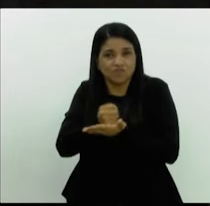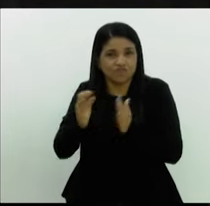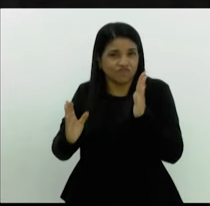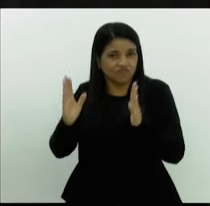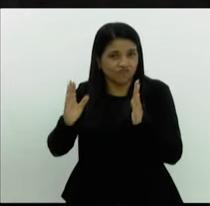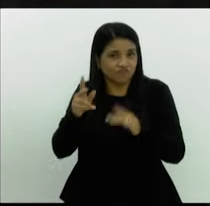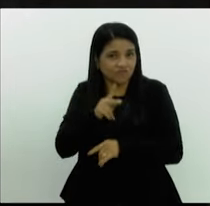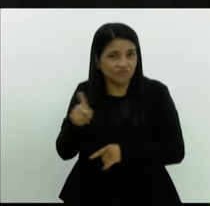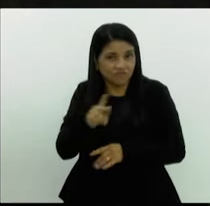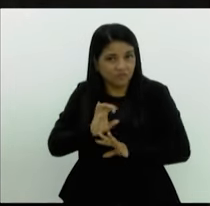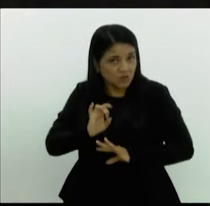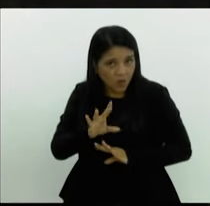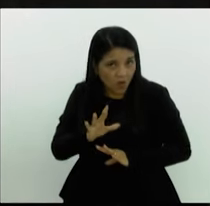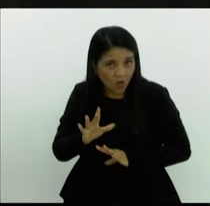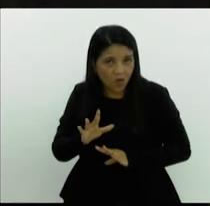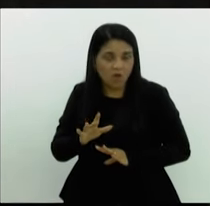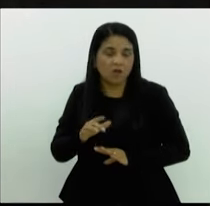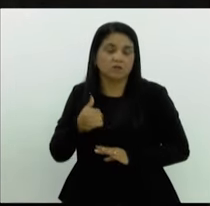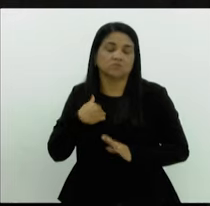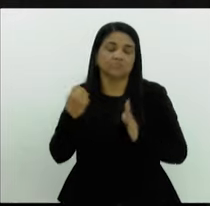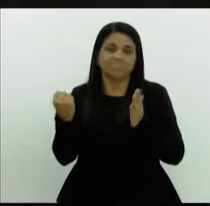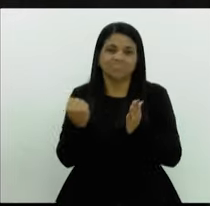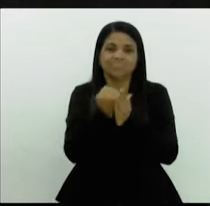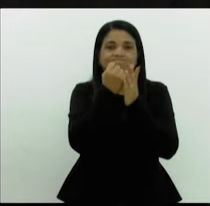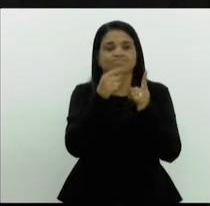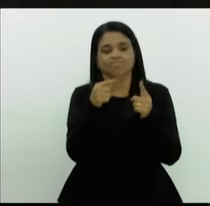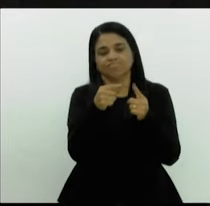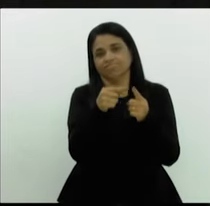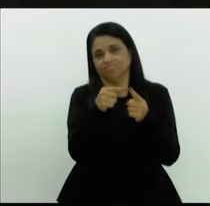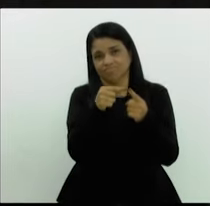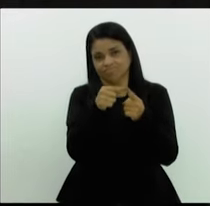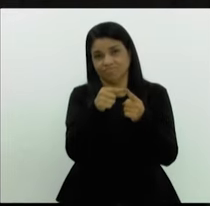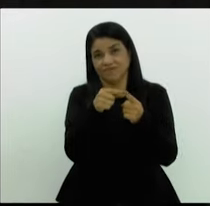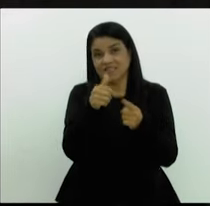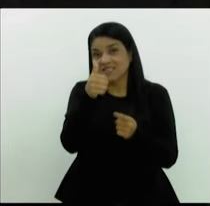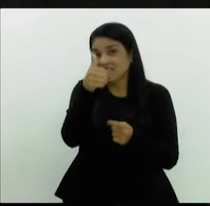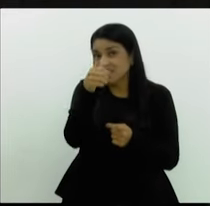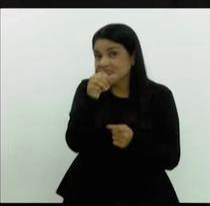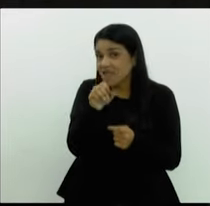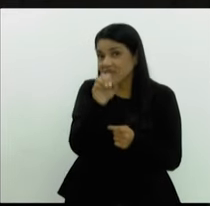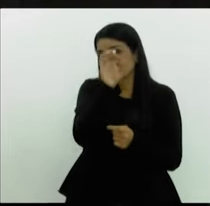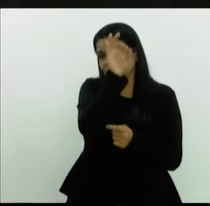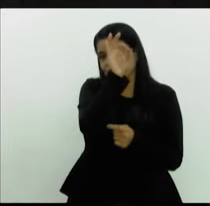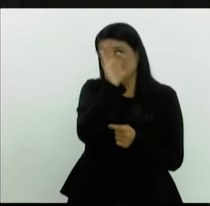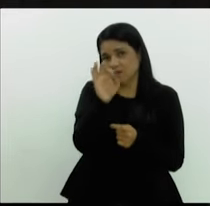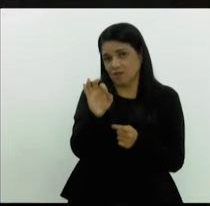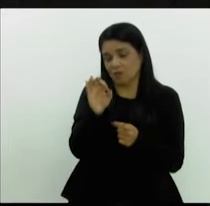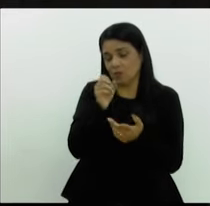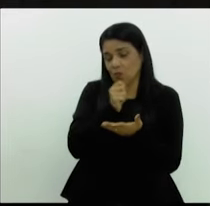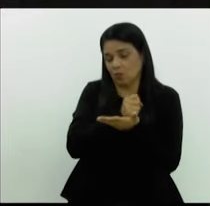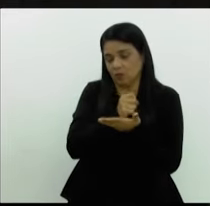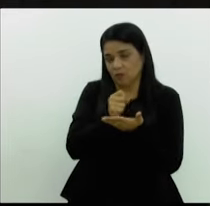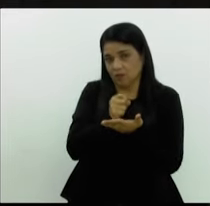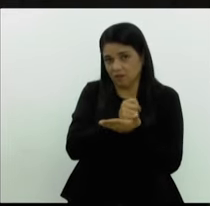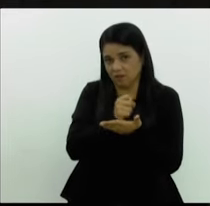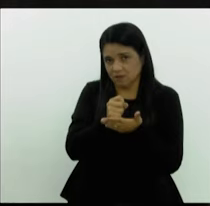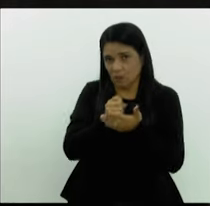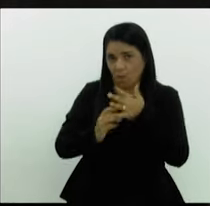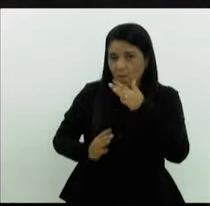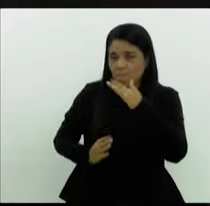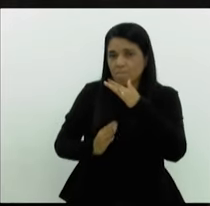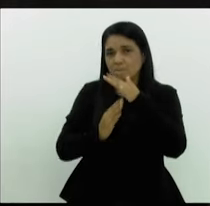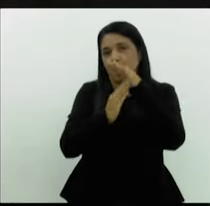por isso, o nosso destaque para que se feche em 10% o número máximo